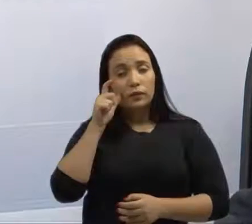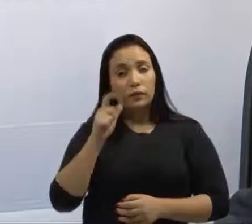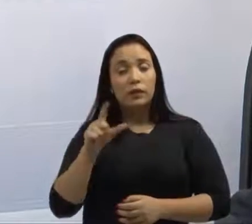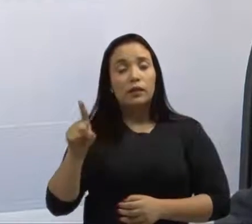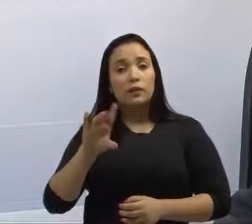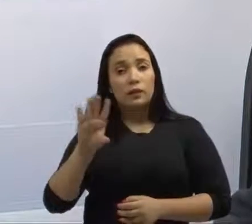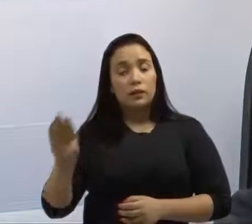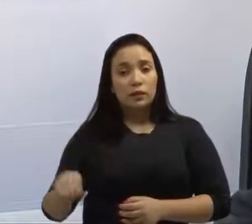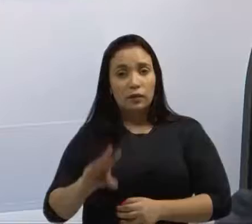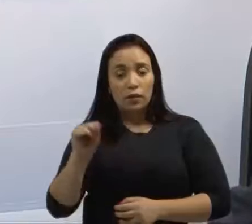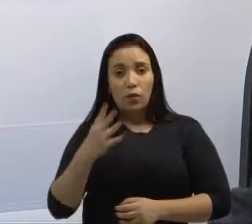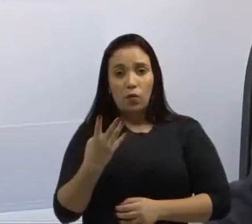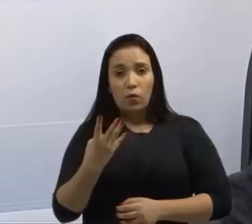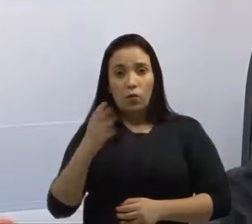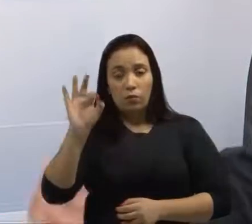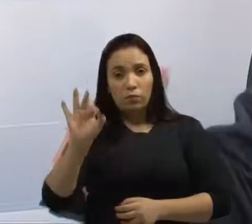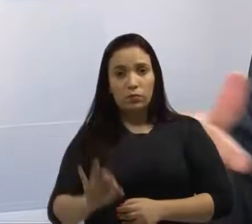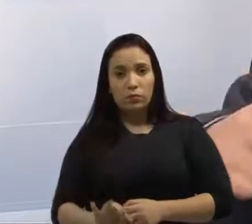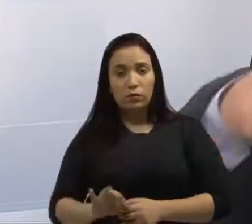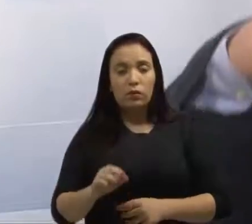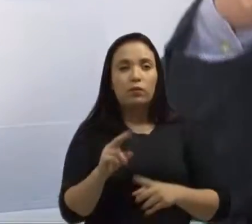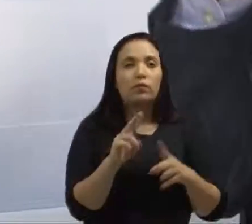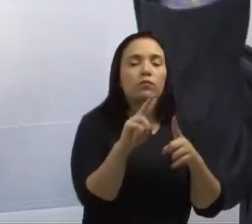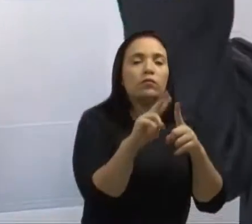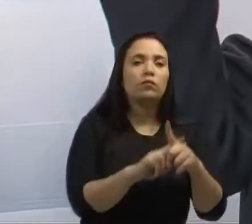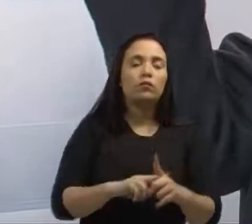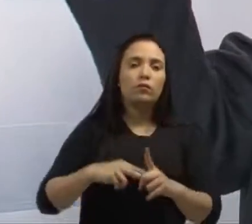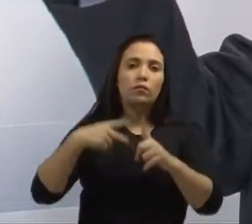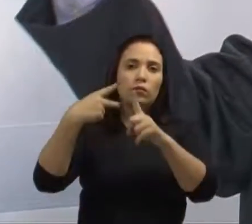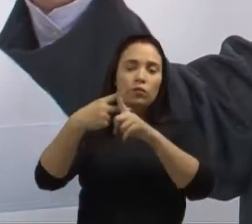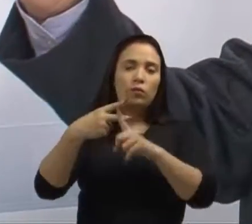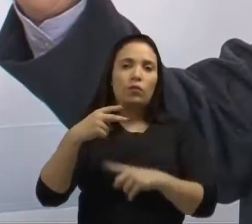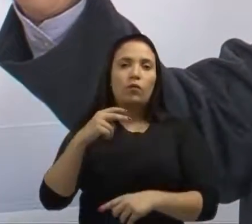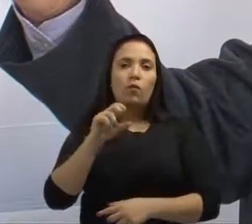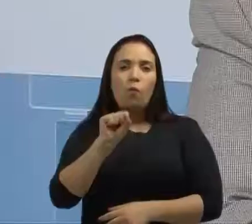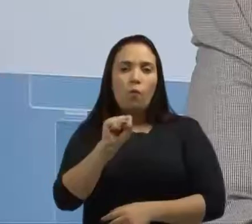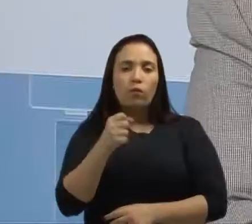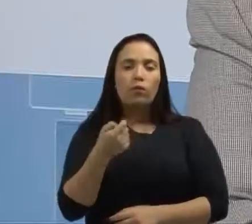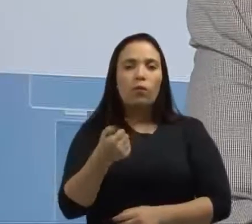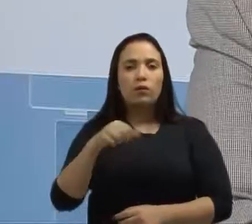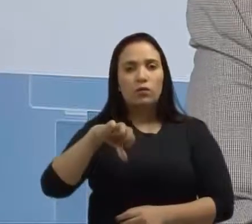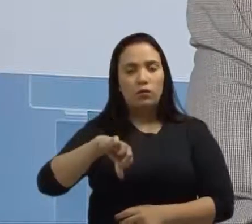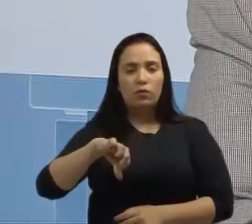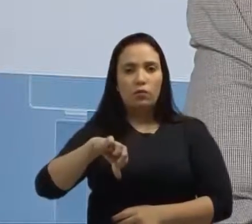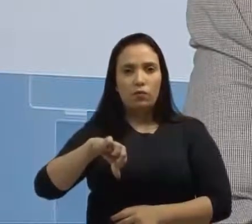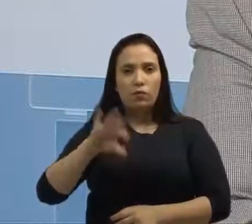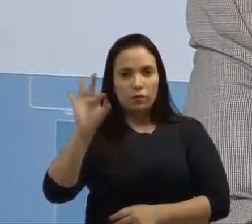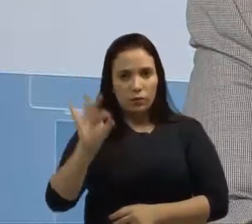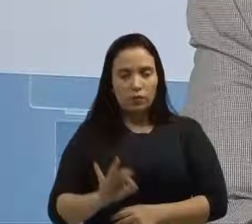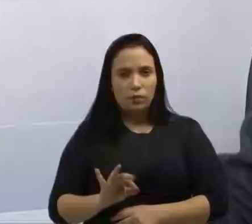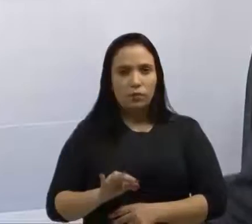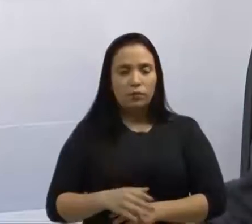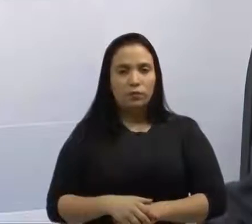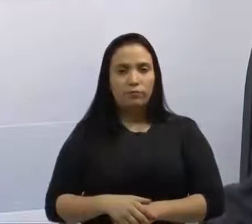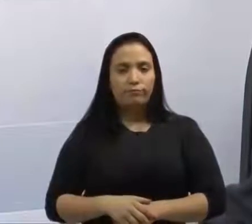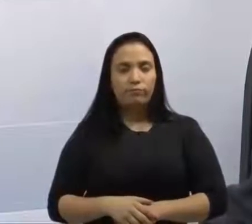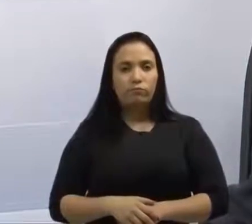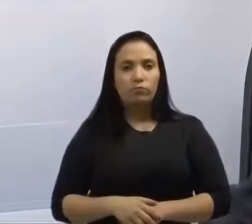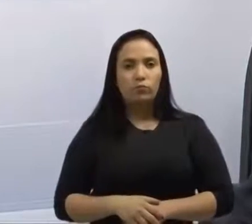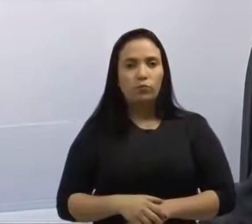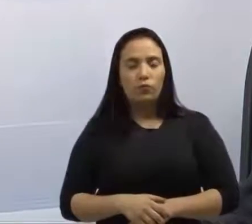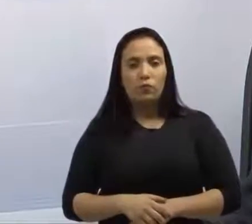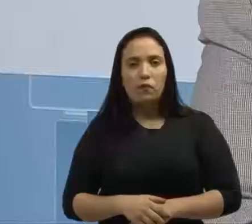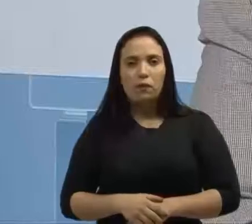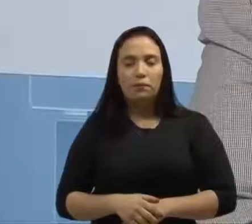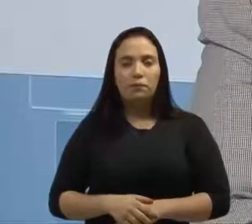interessante. O Ciro sai de 4 para 8, ele dobra. Quase 9, né? 8, quase 9. Ele dobra, ele dobra. É